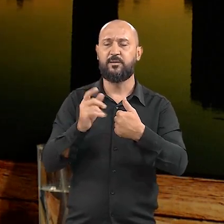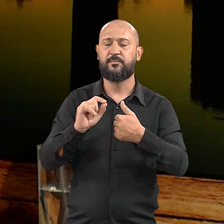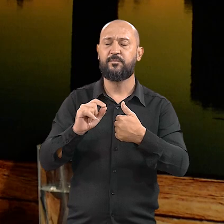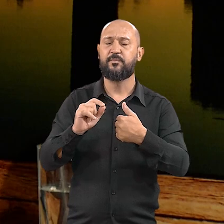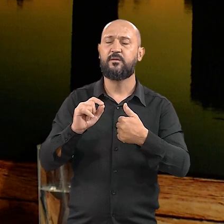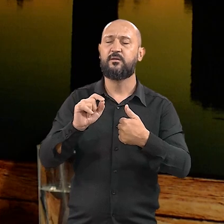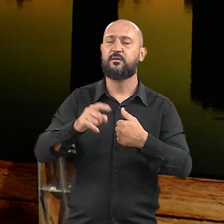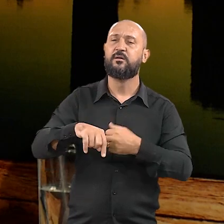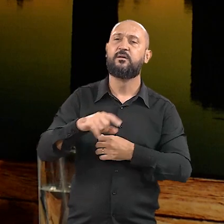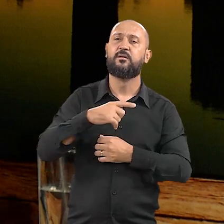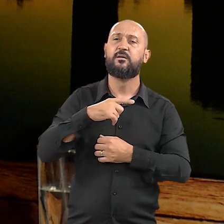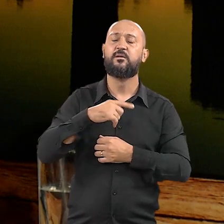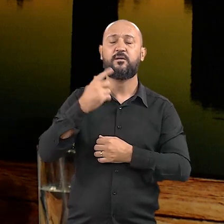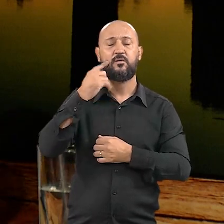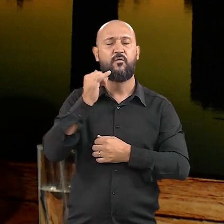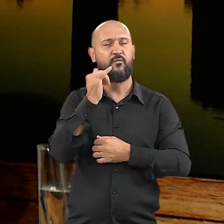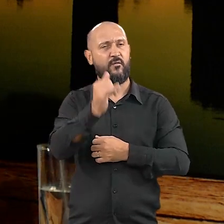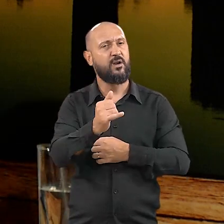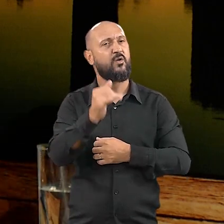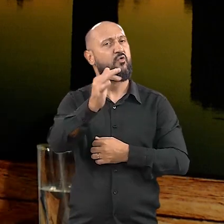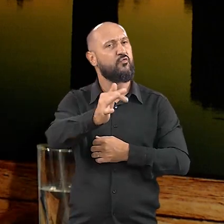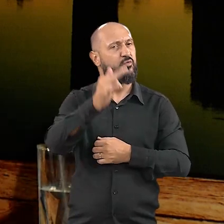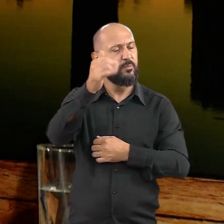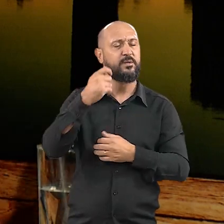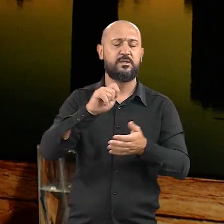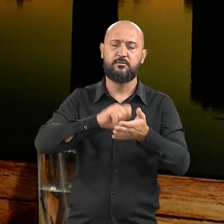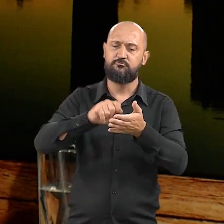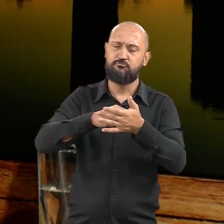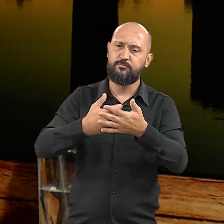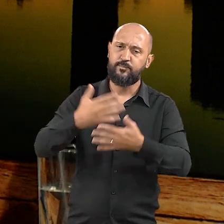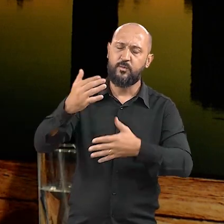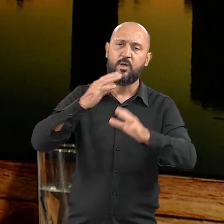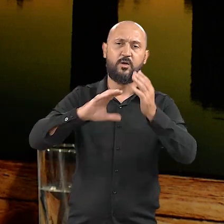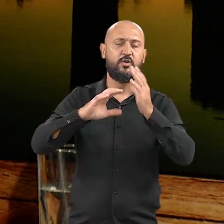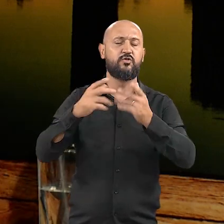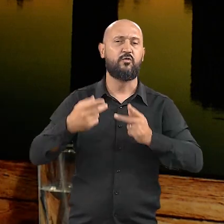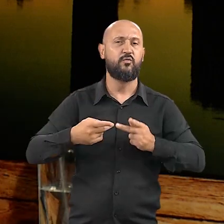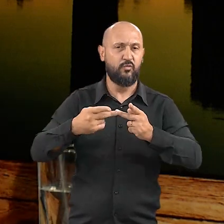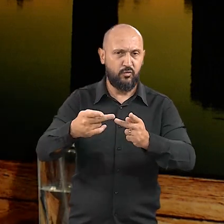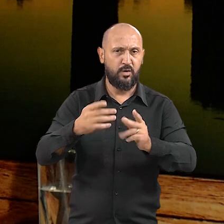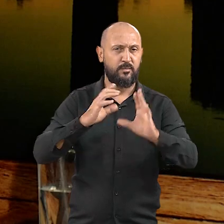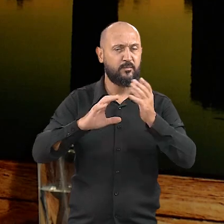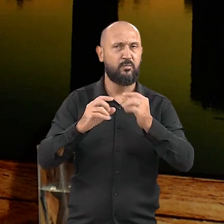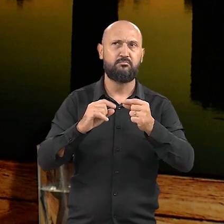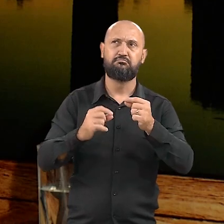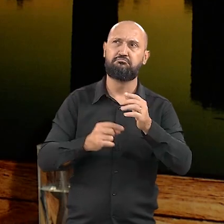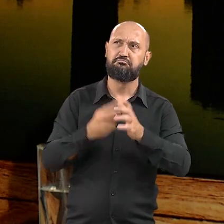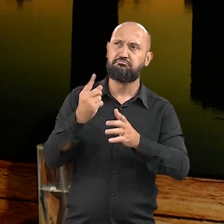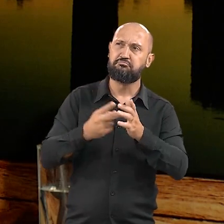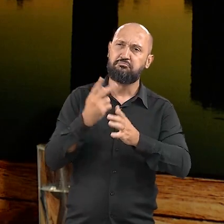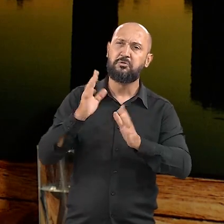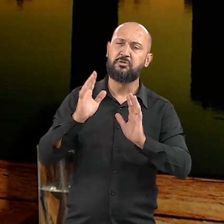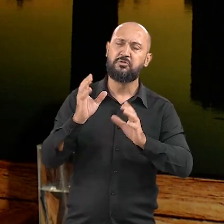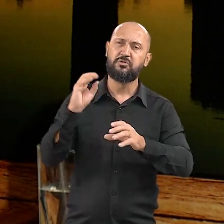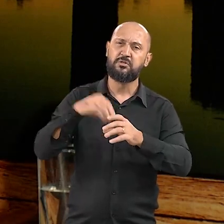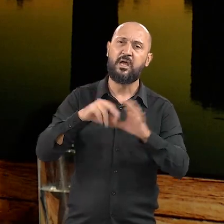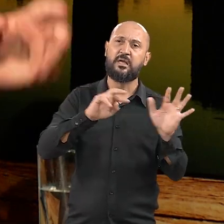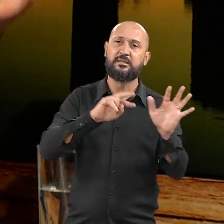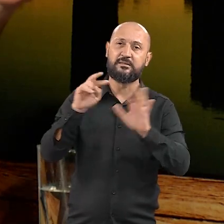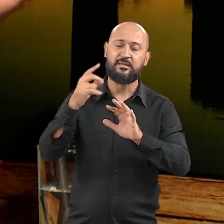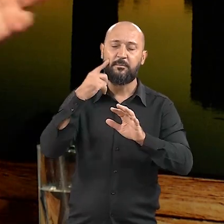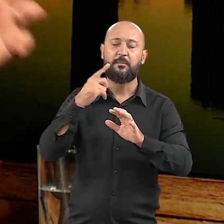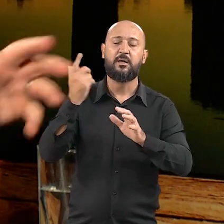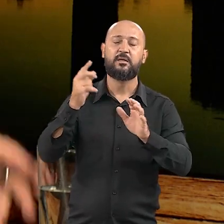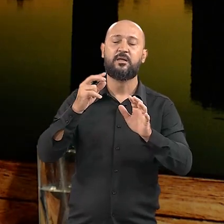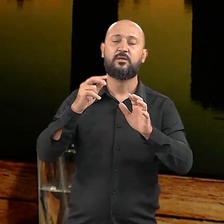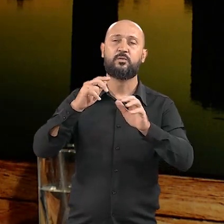criei um carinho muito grande por eles. E eu falei, um dia eu preciso fazer uma música. Eu já fui convidado, eu já tinha tocado 1 ou 2 vezes na Semana